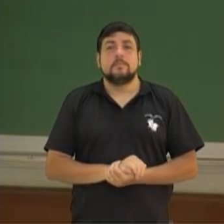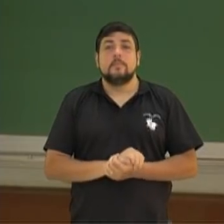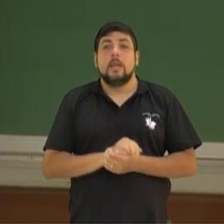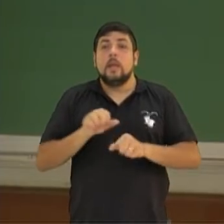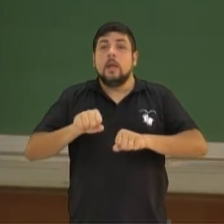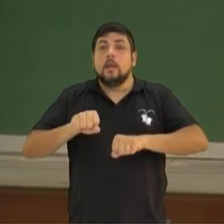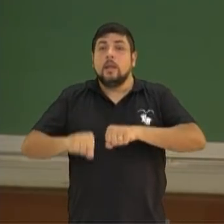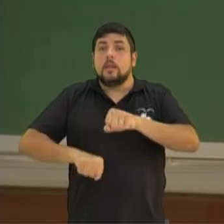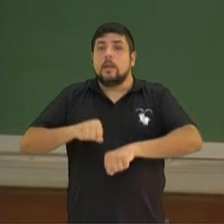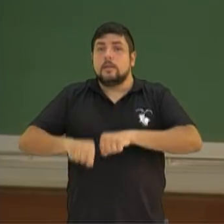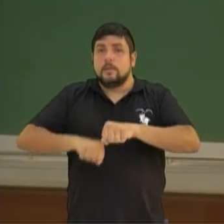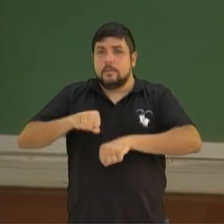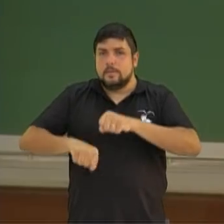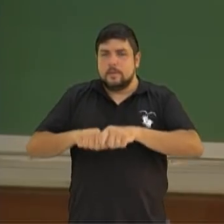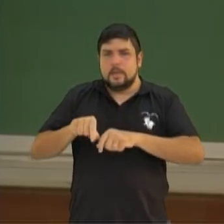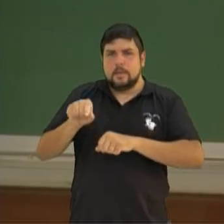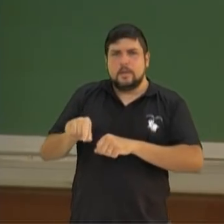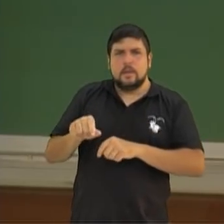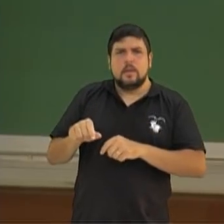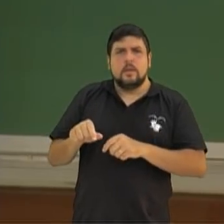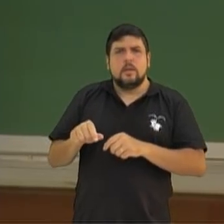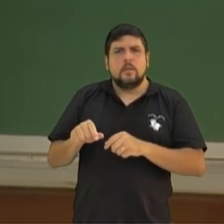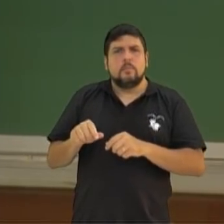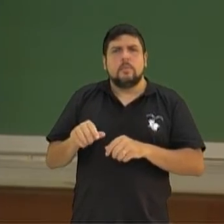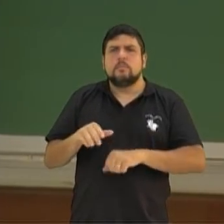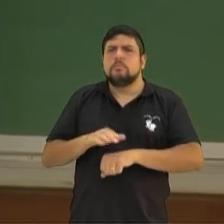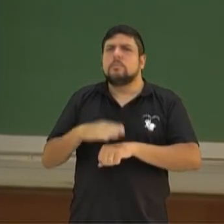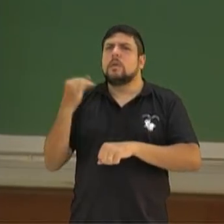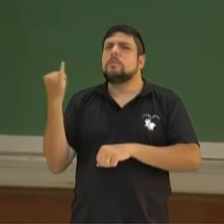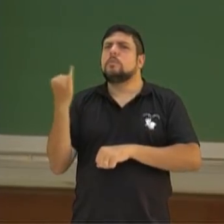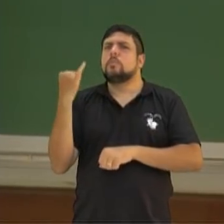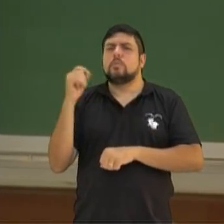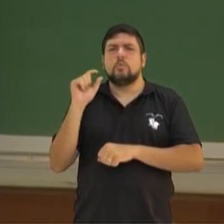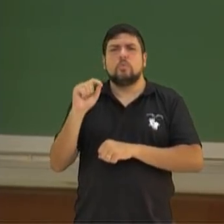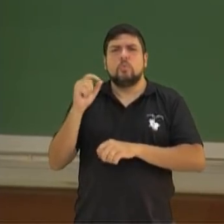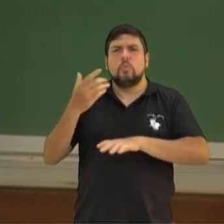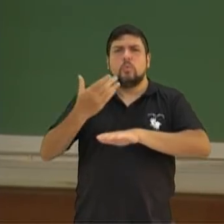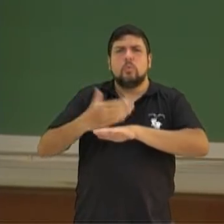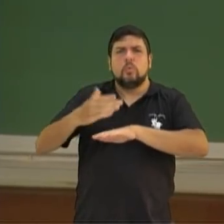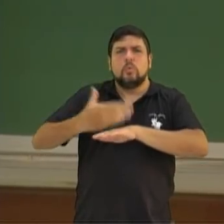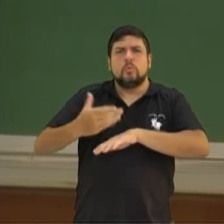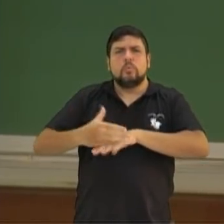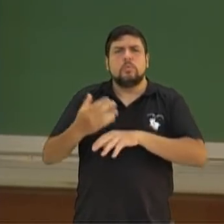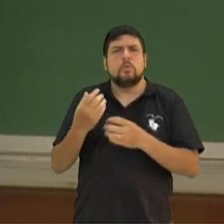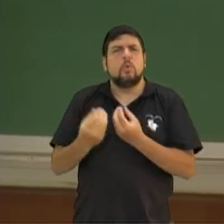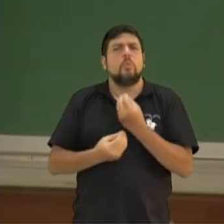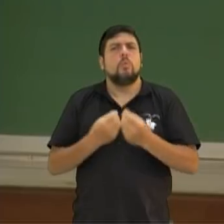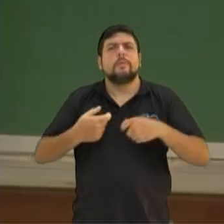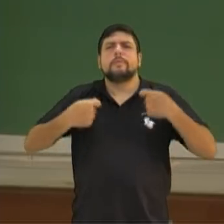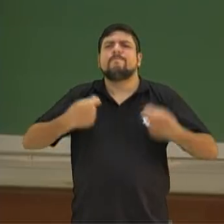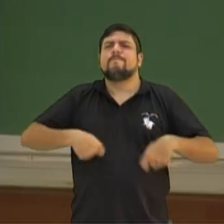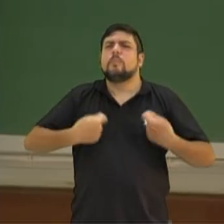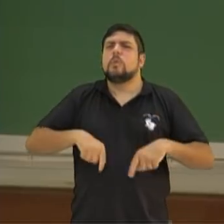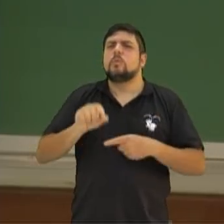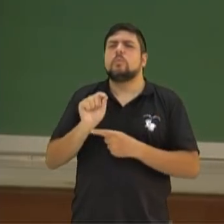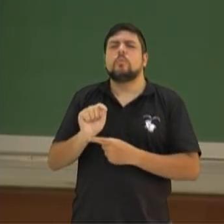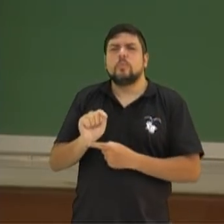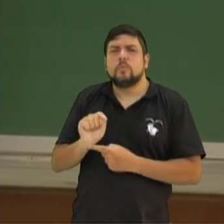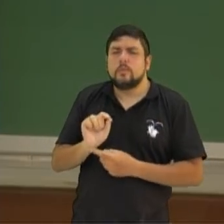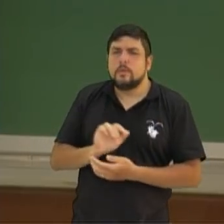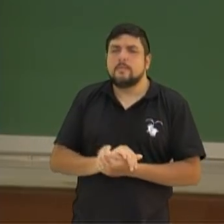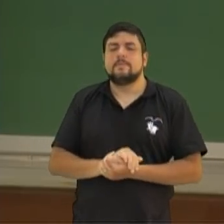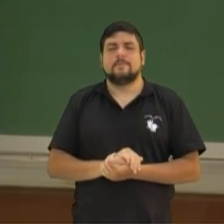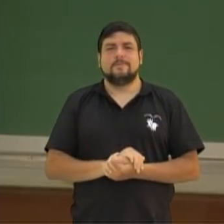qual o equipamento mais importante para a prática do mountain bike? Não só para a prática do mountain bike, né? Mas para o uso da bicicleta em